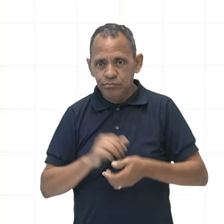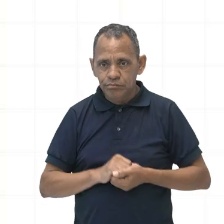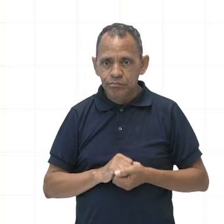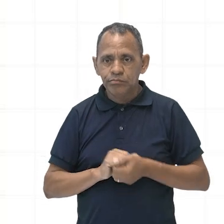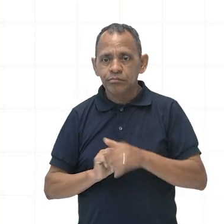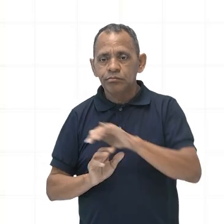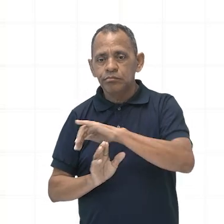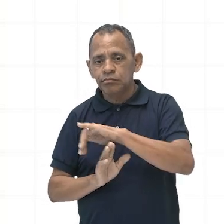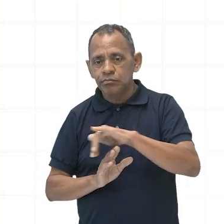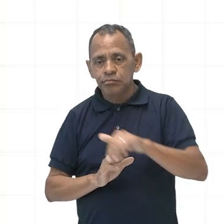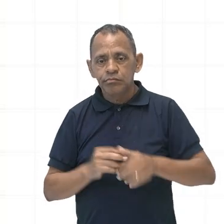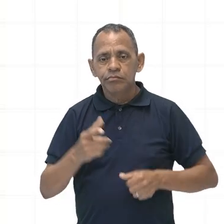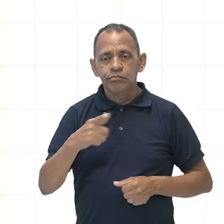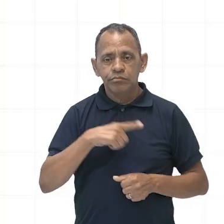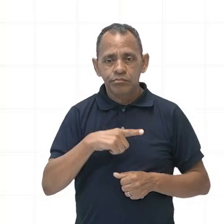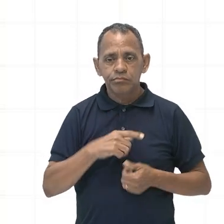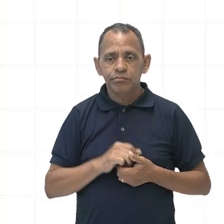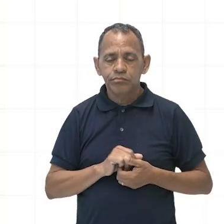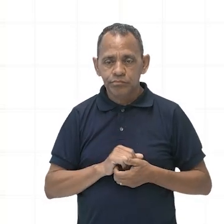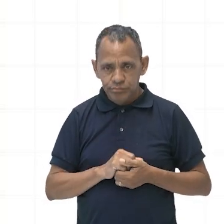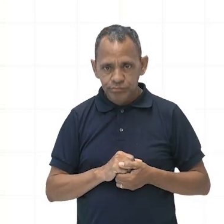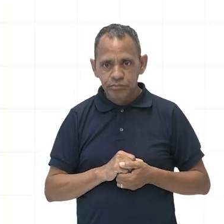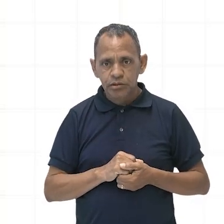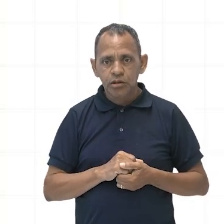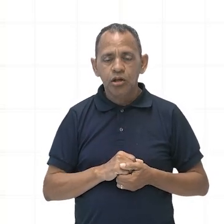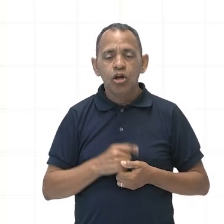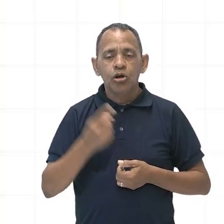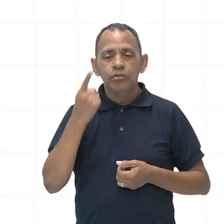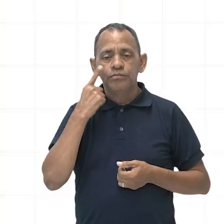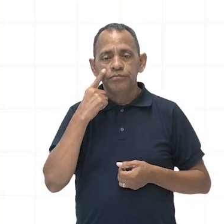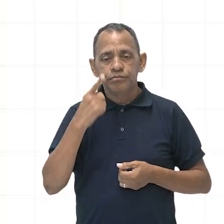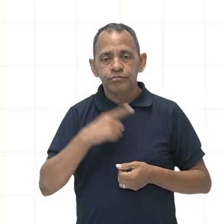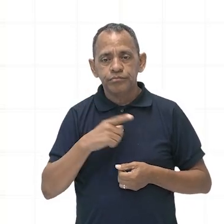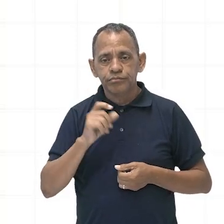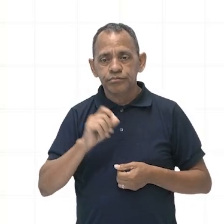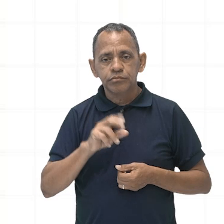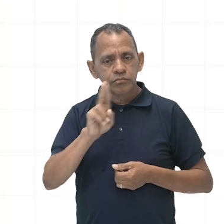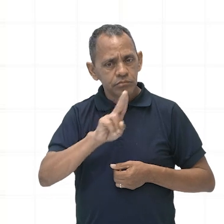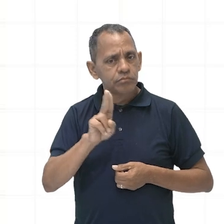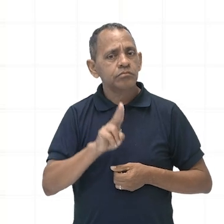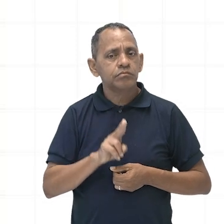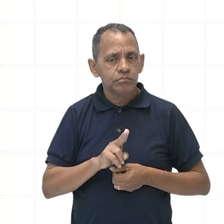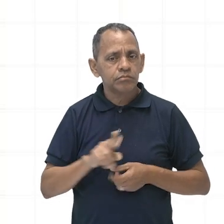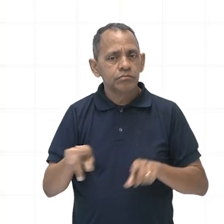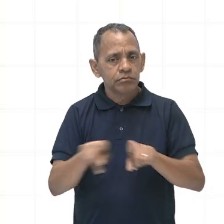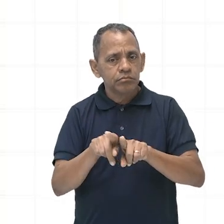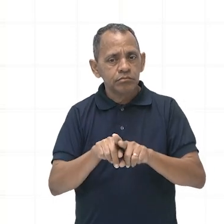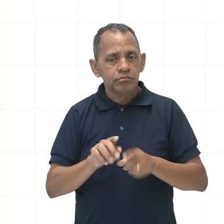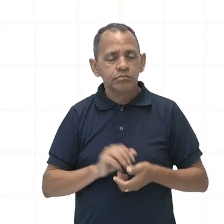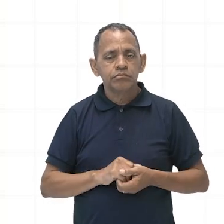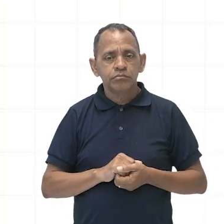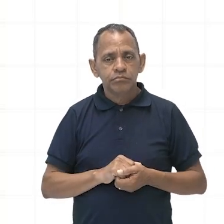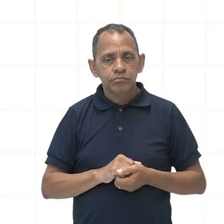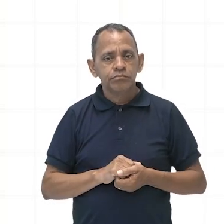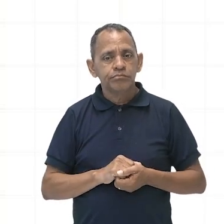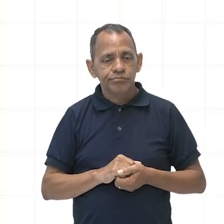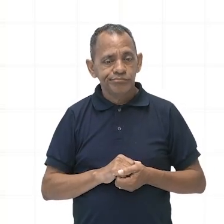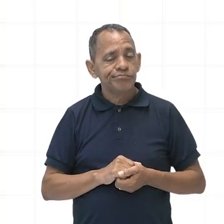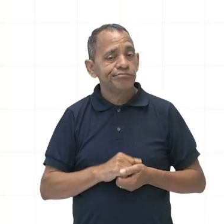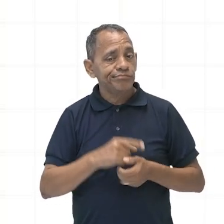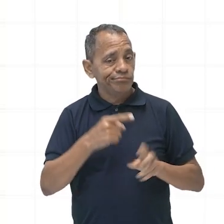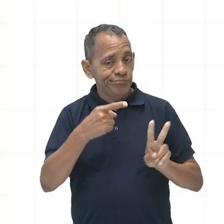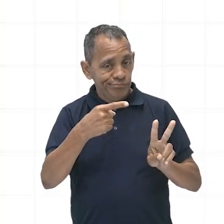É essa propriedade. Observe aqui, ó, a gente usa muito essa propriedade para resolver